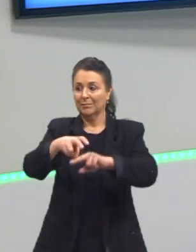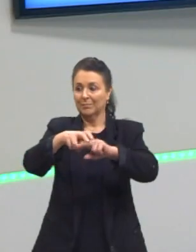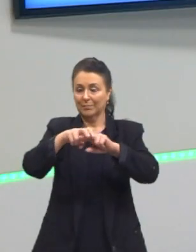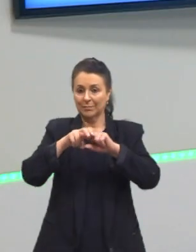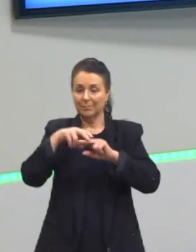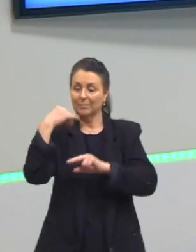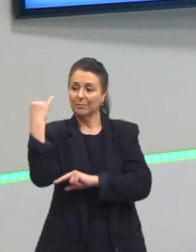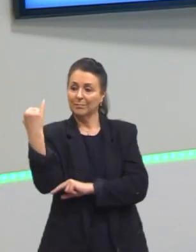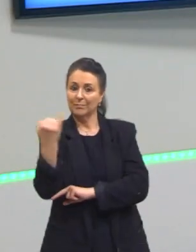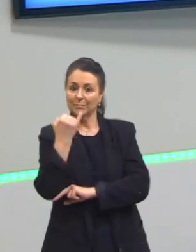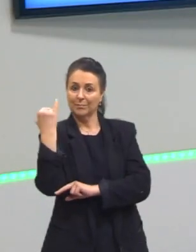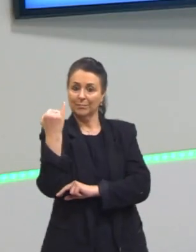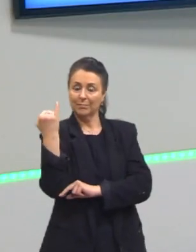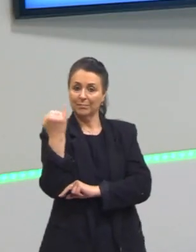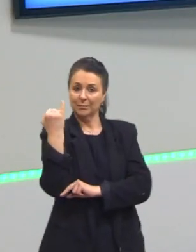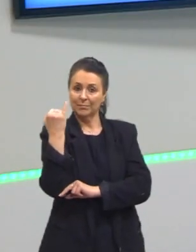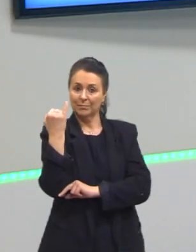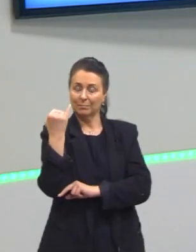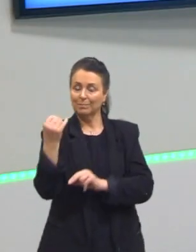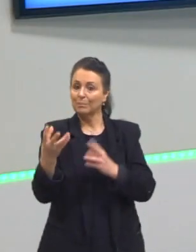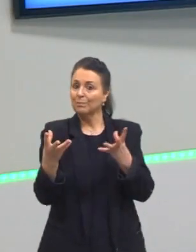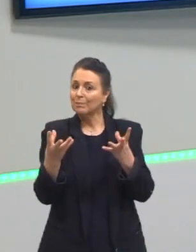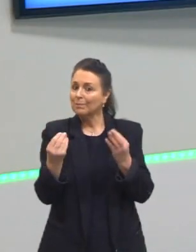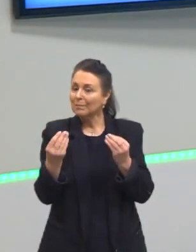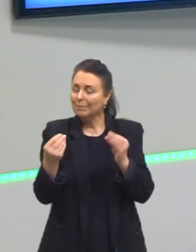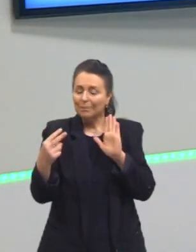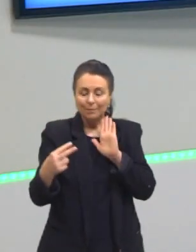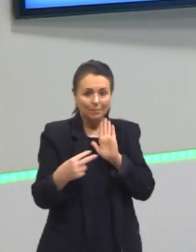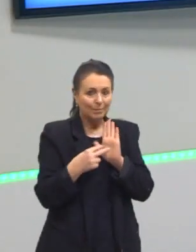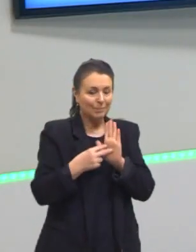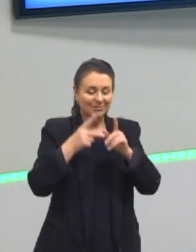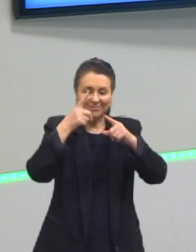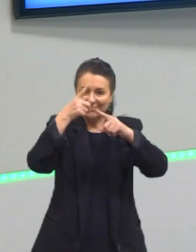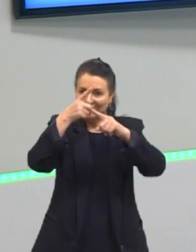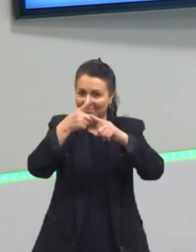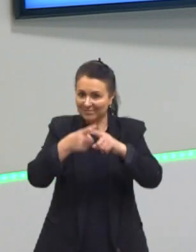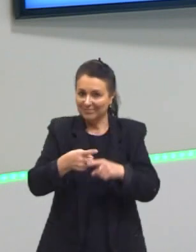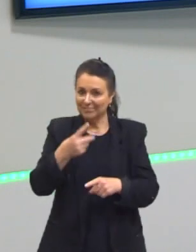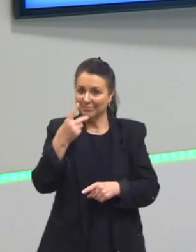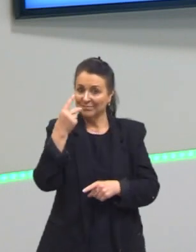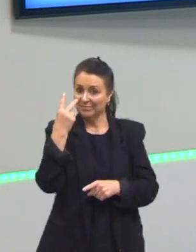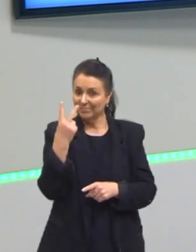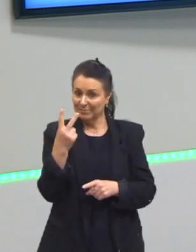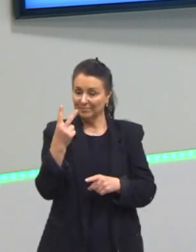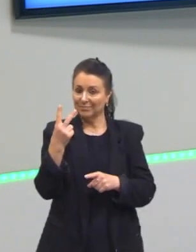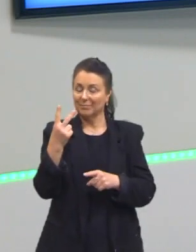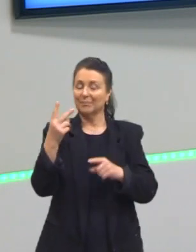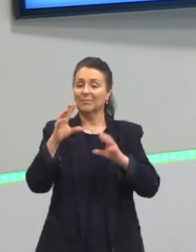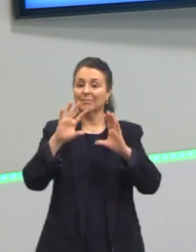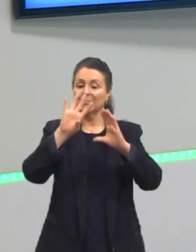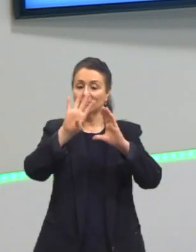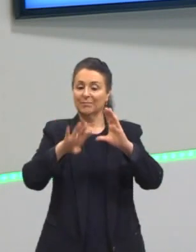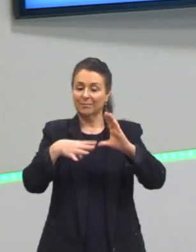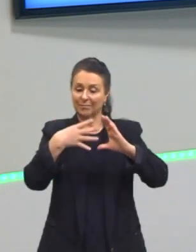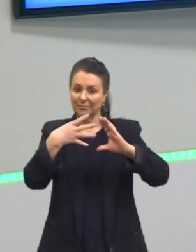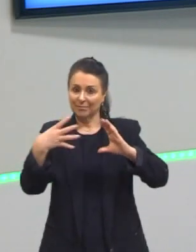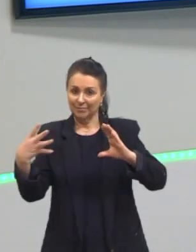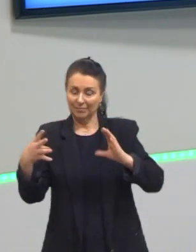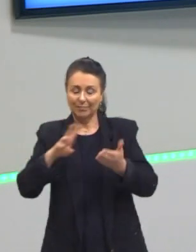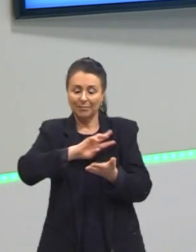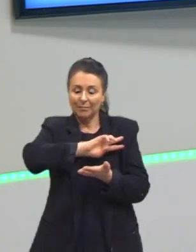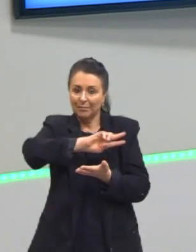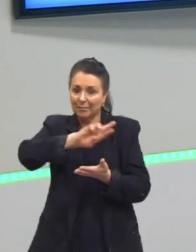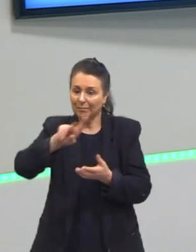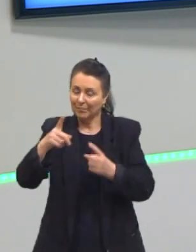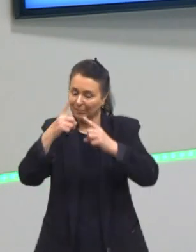é importante a gente prestar bastante atenção na multiplicação entre duas matrizes né são várias operações